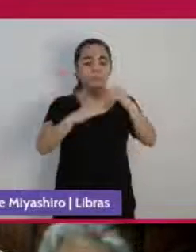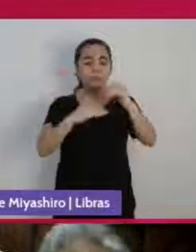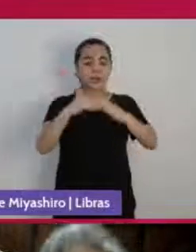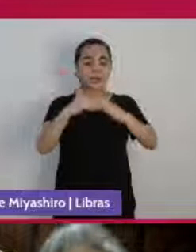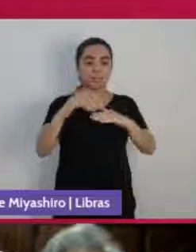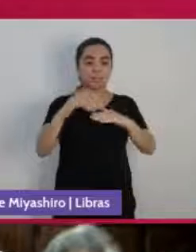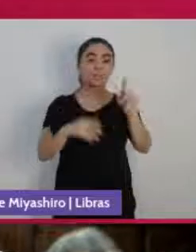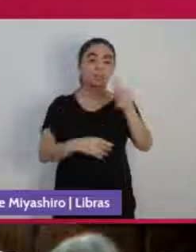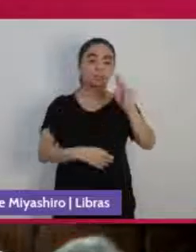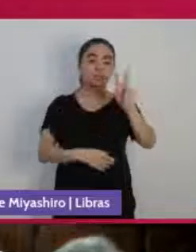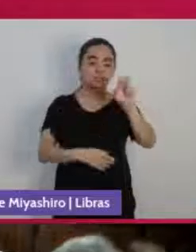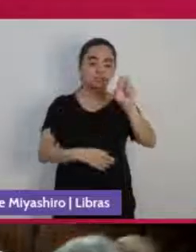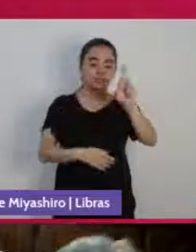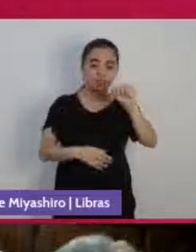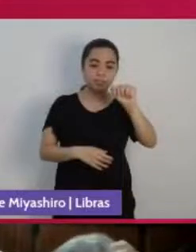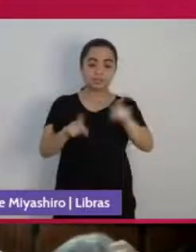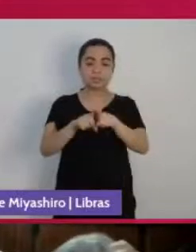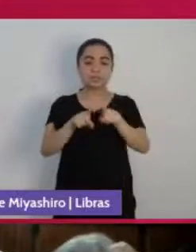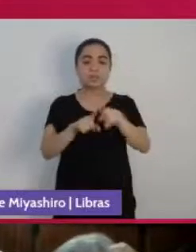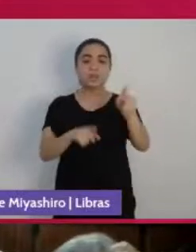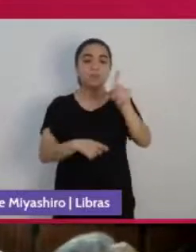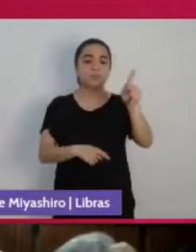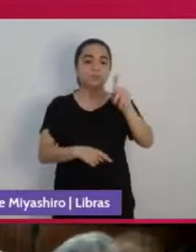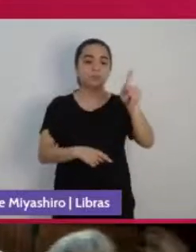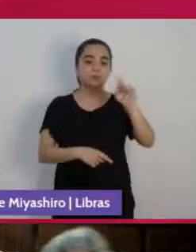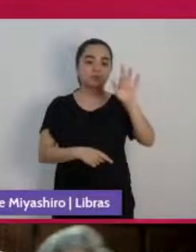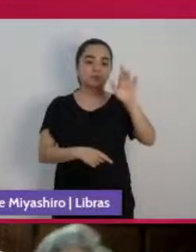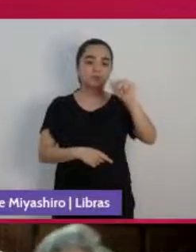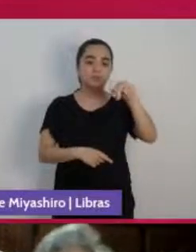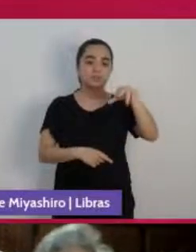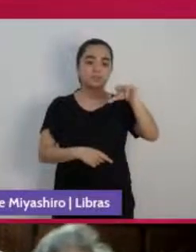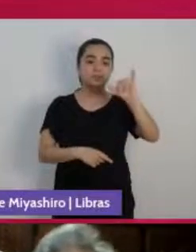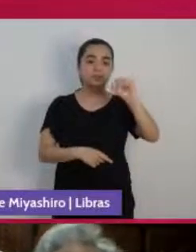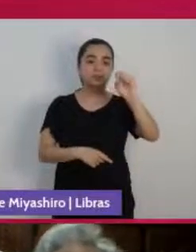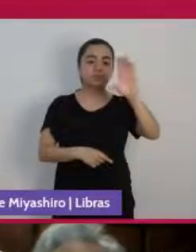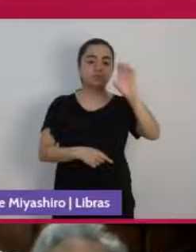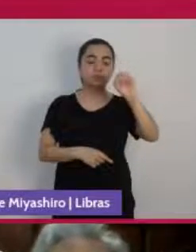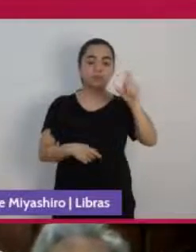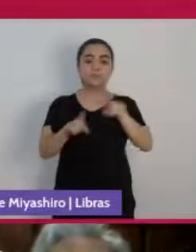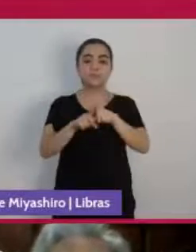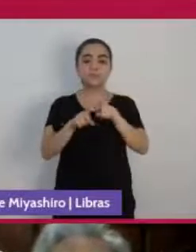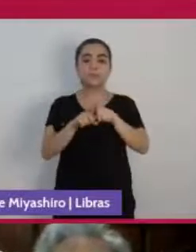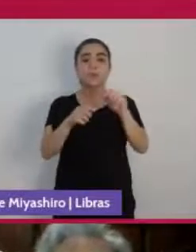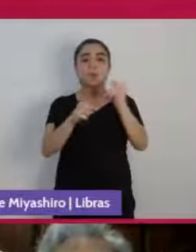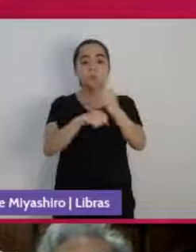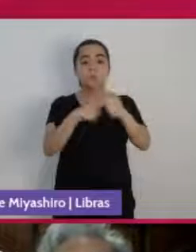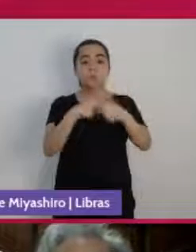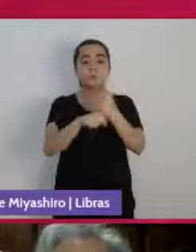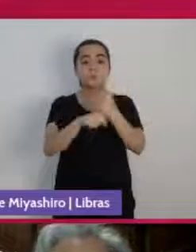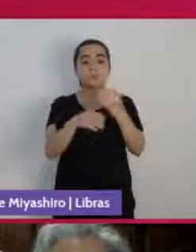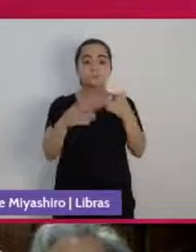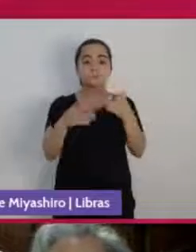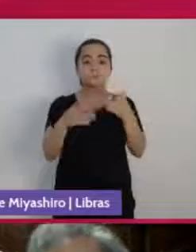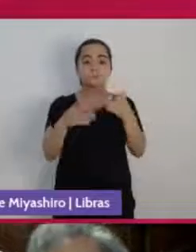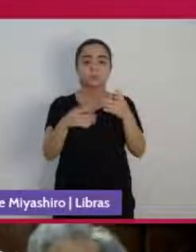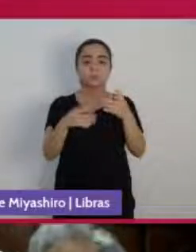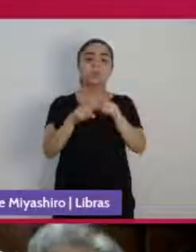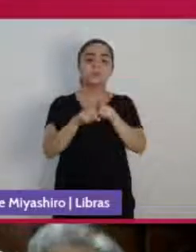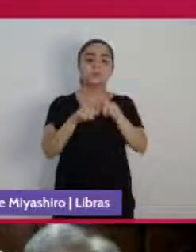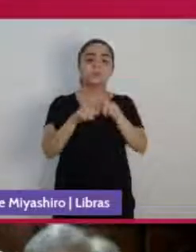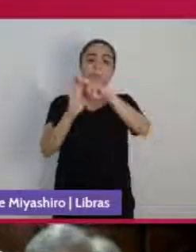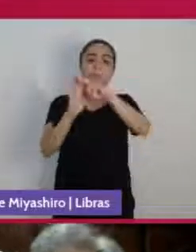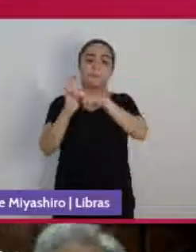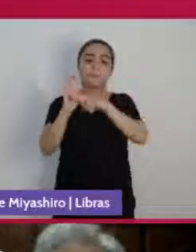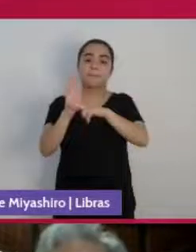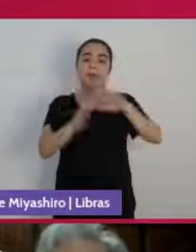professor Francisco e professora Milta. E, no mesmo ano, o Manual Prático de Posicionamento